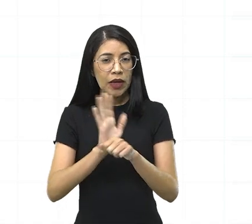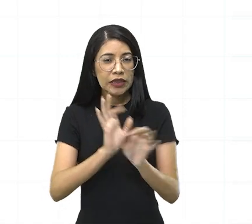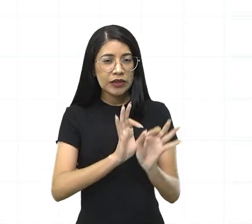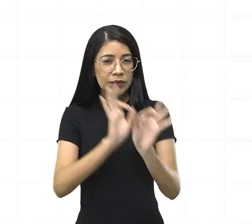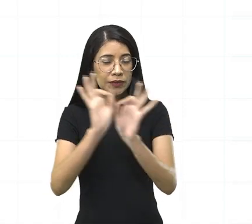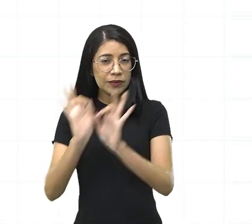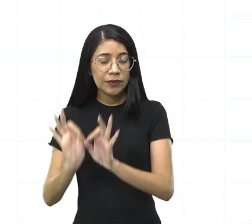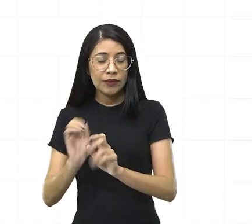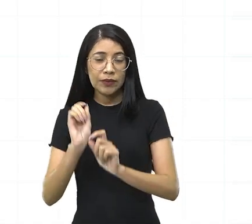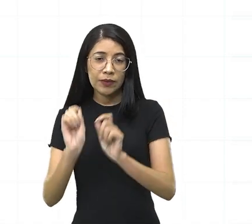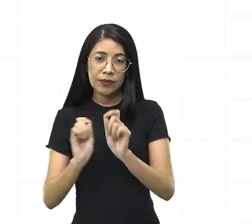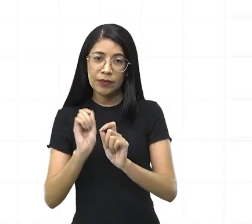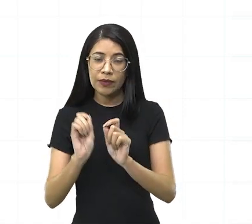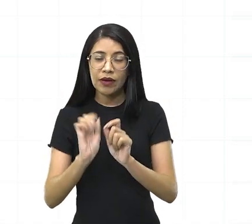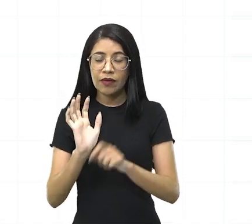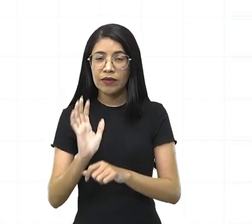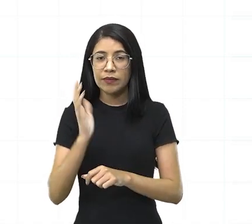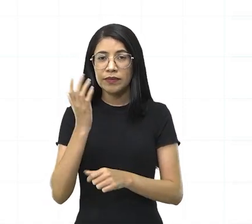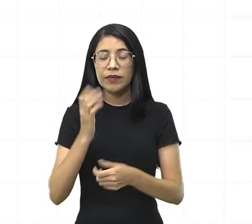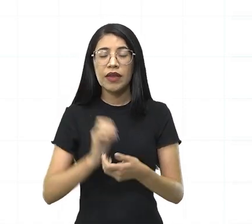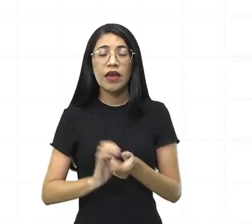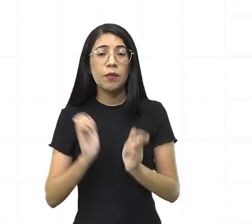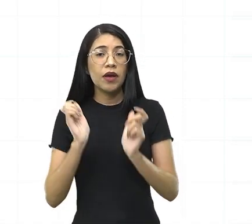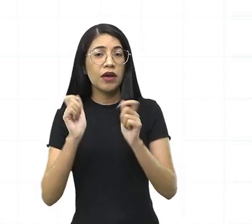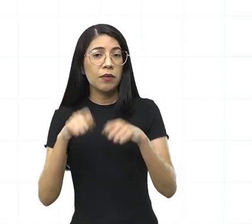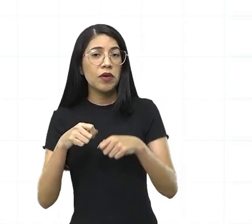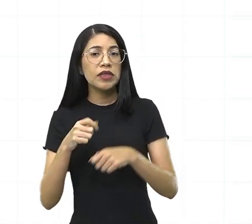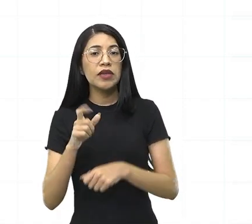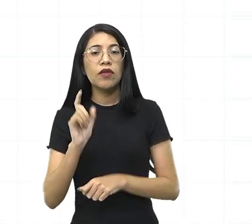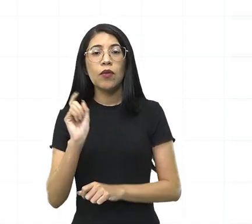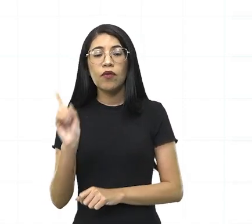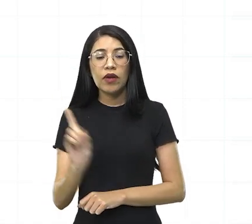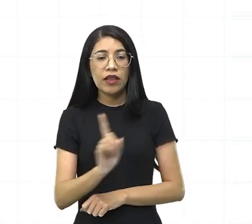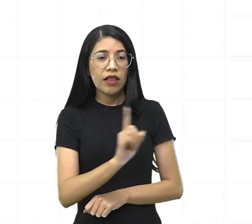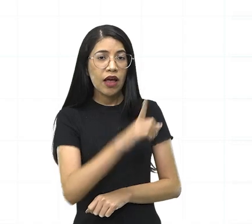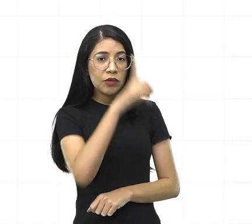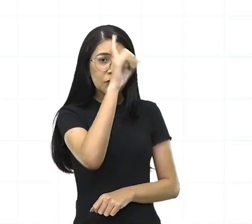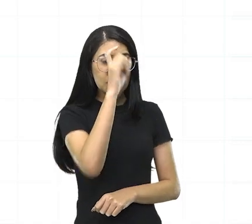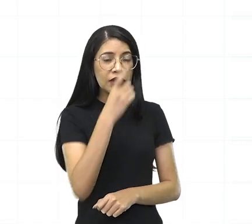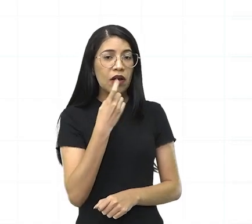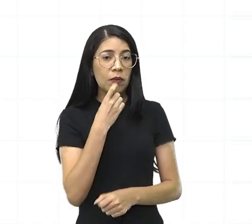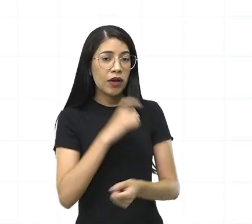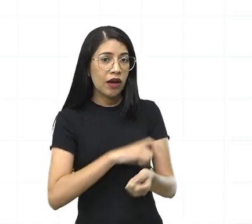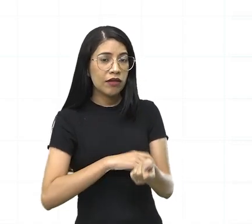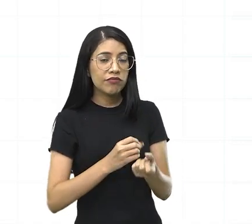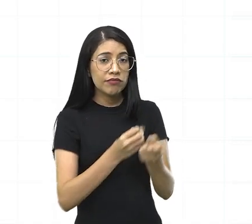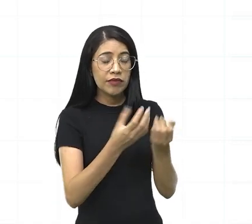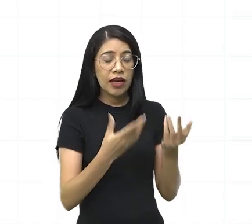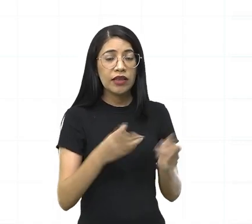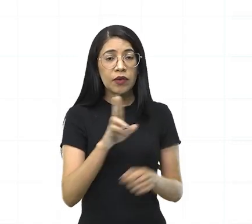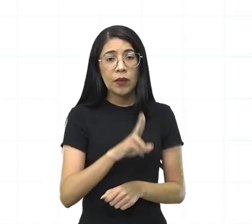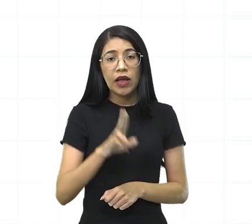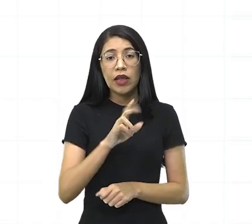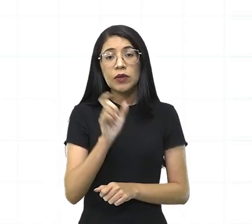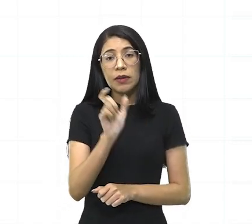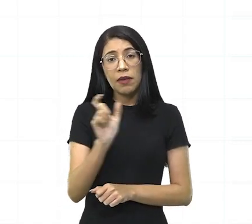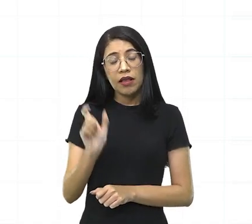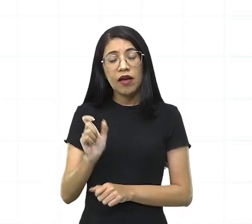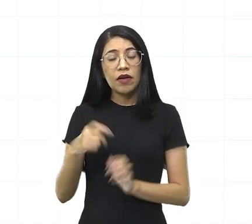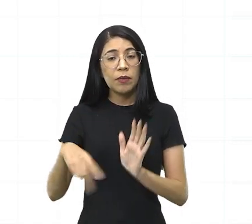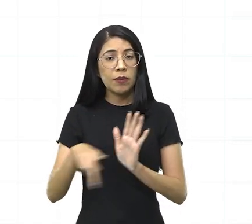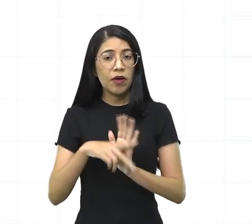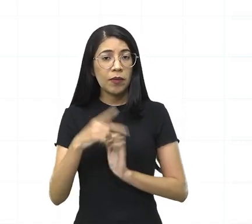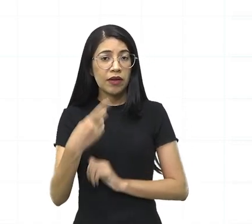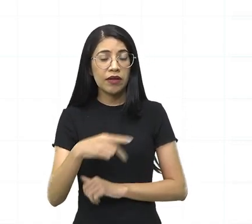esse vídeo, né, está assistindo esse vídeo, para que vá doar sangue. Então, utilizados termos regionais, né, até um